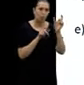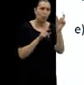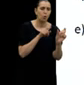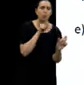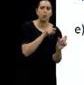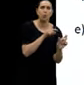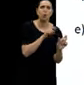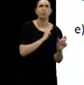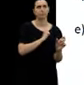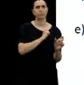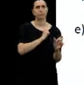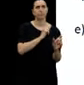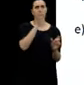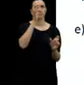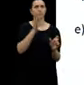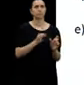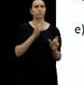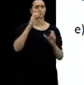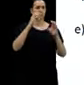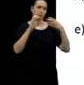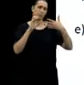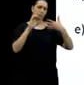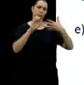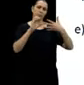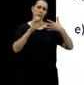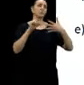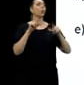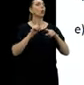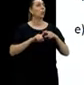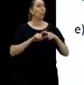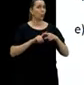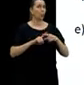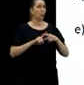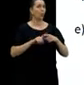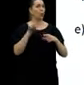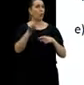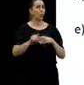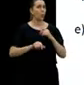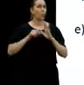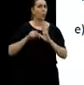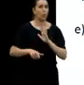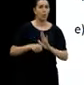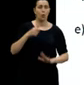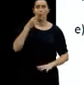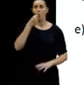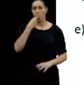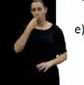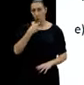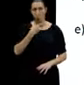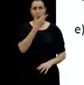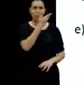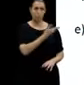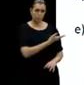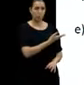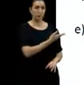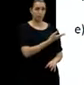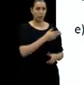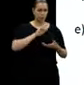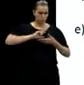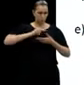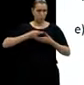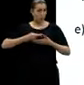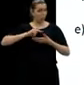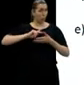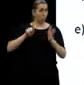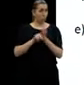questão correta é a letra C. Justamente, ela é uma opção melhor de tratamento, neste caso do